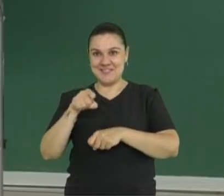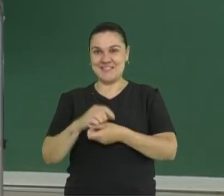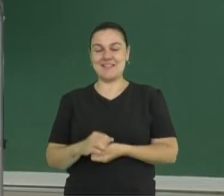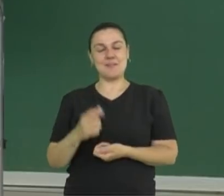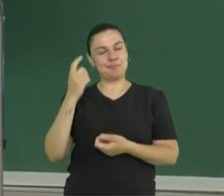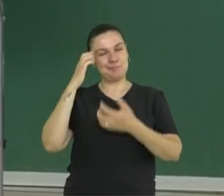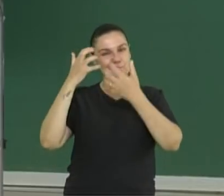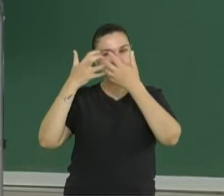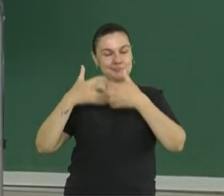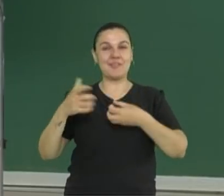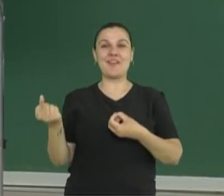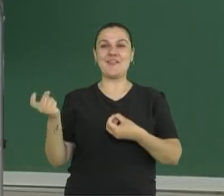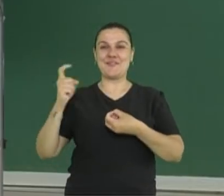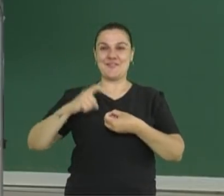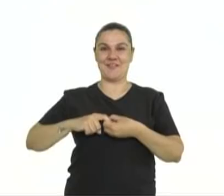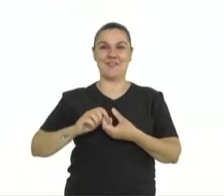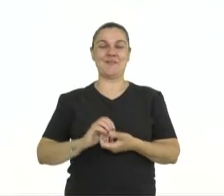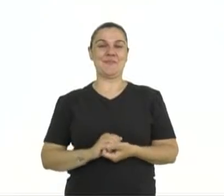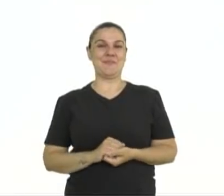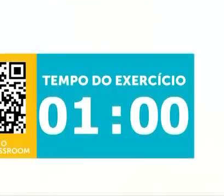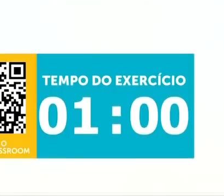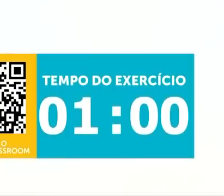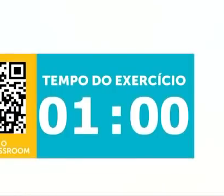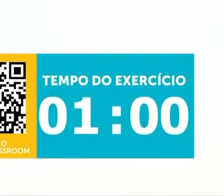vocês pensarem e eu já retorno.